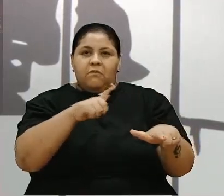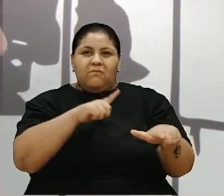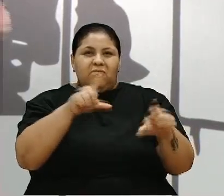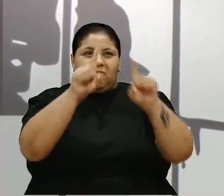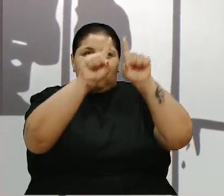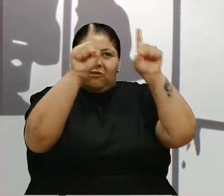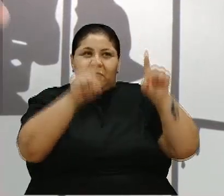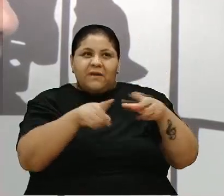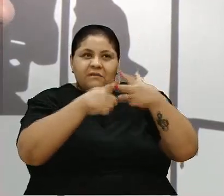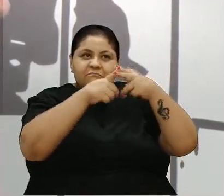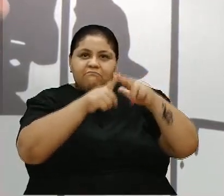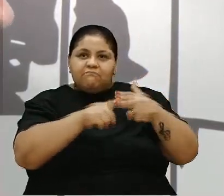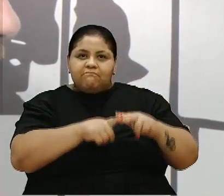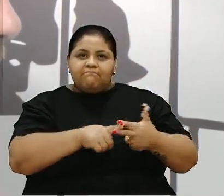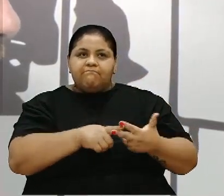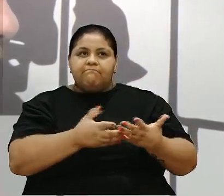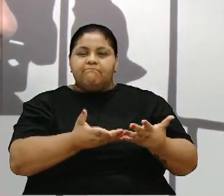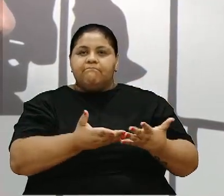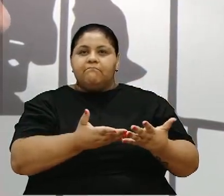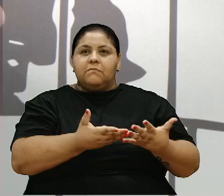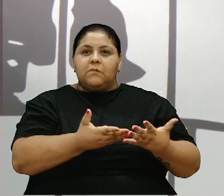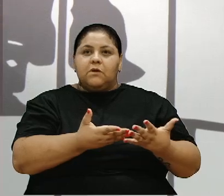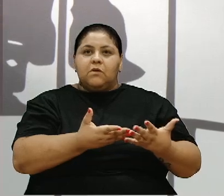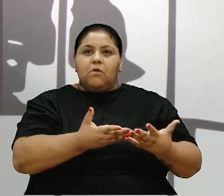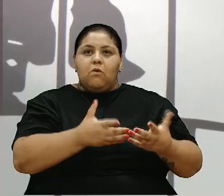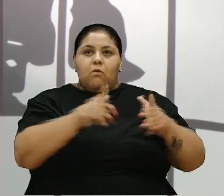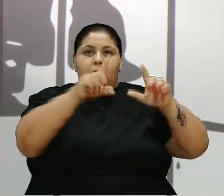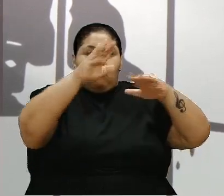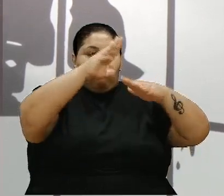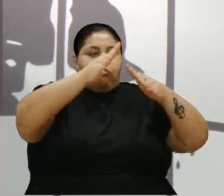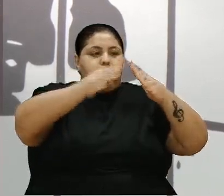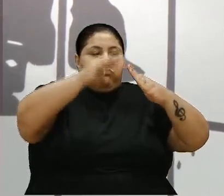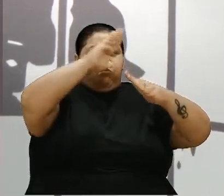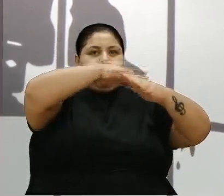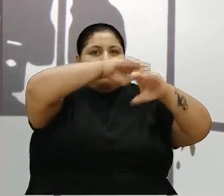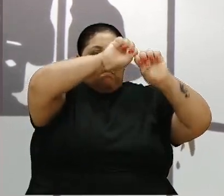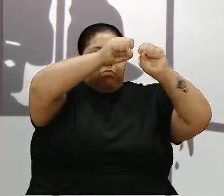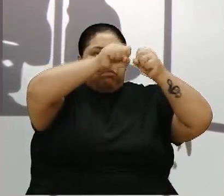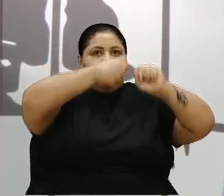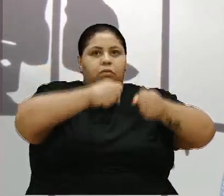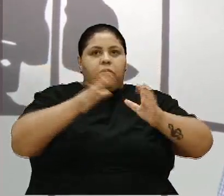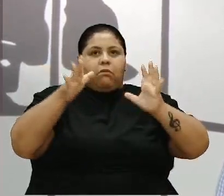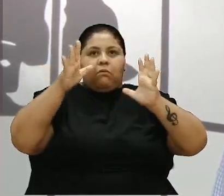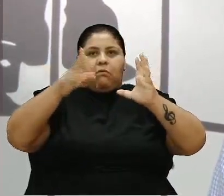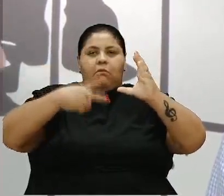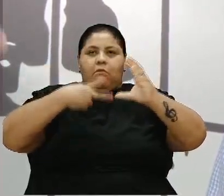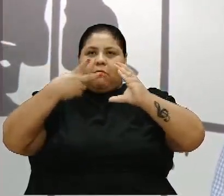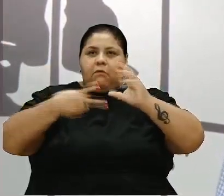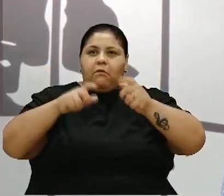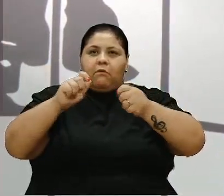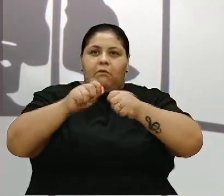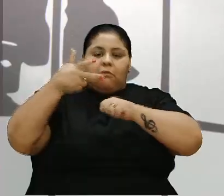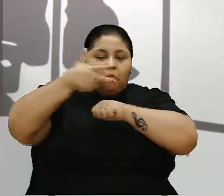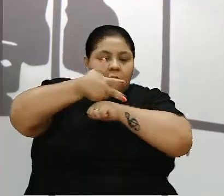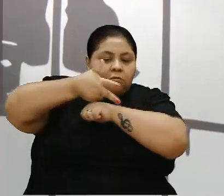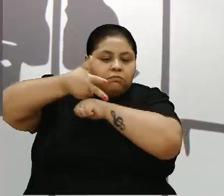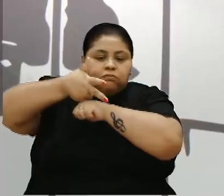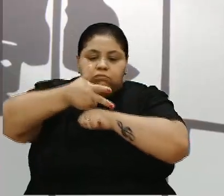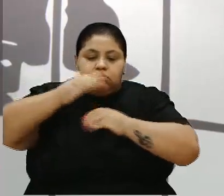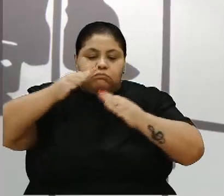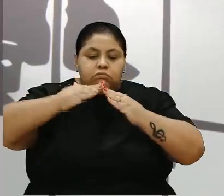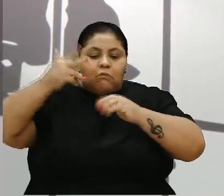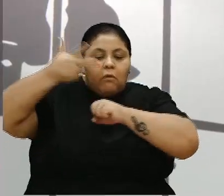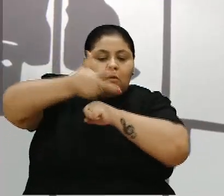de manutenção lá, ele está se deteriorando, né? Então, graças à TV Câmara, né, que fizemos lá uma imagem